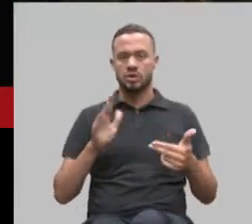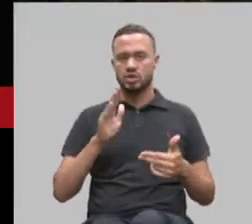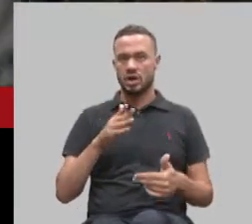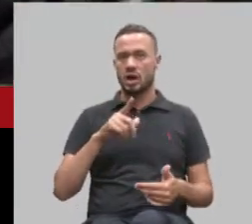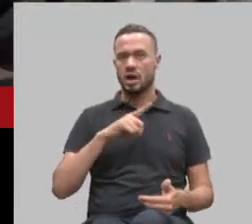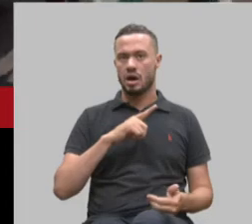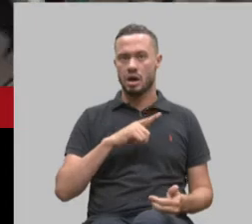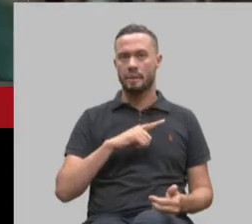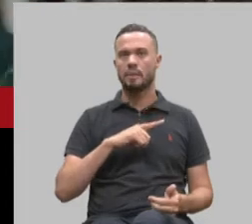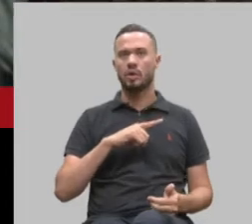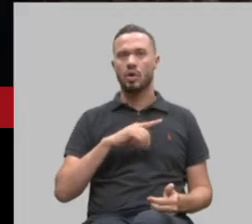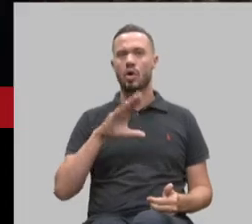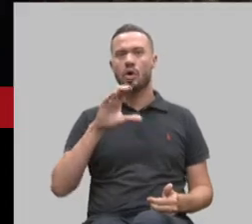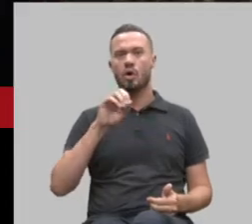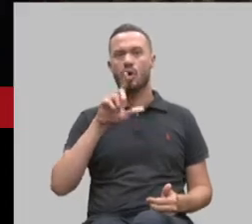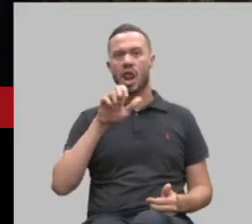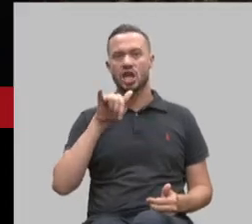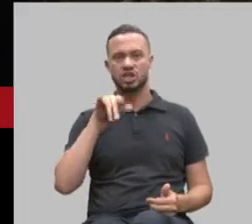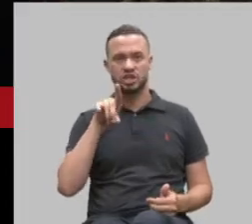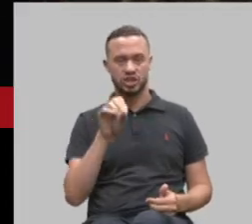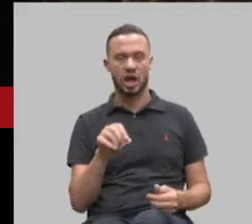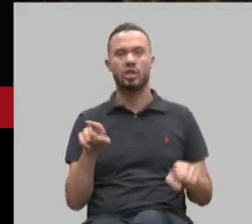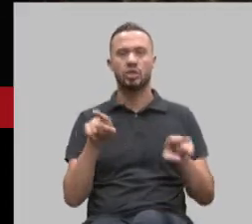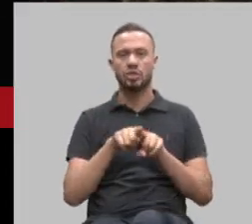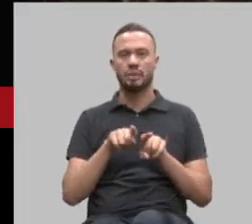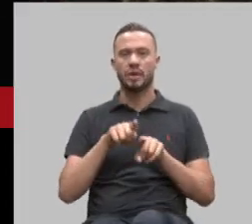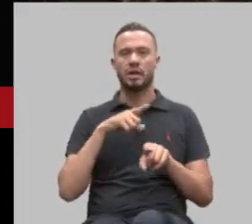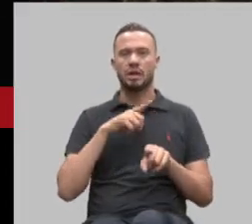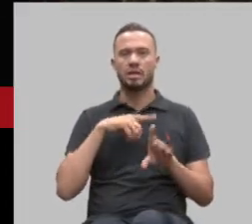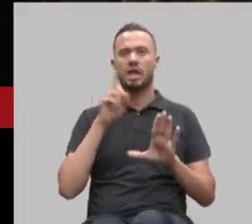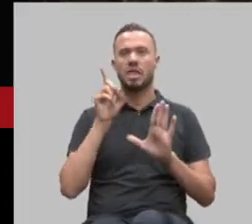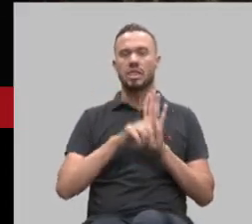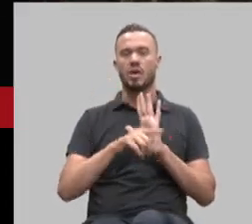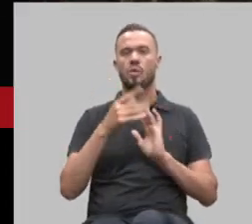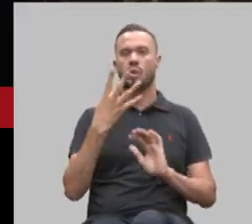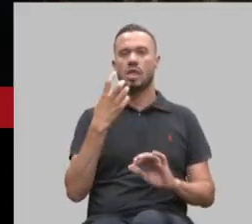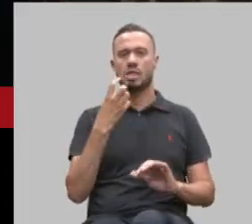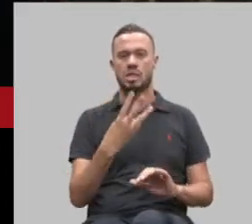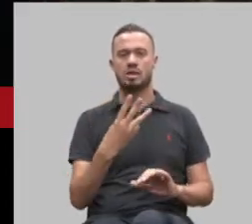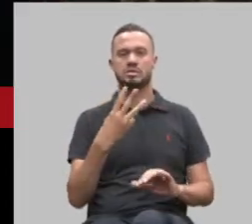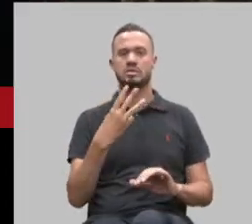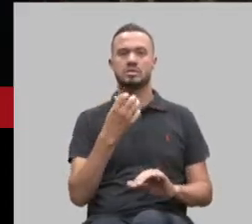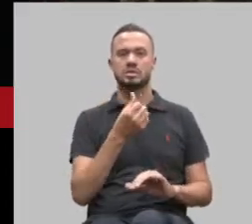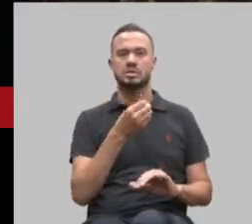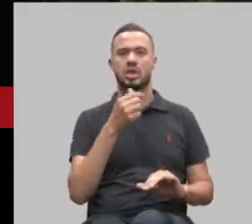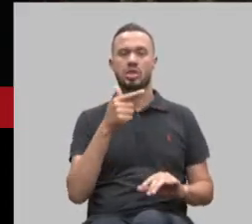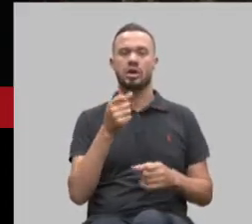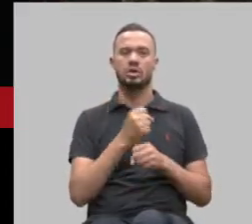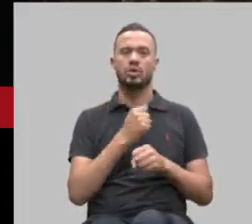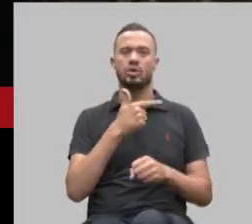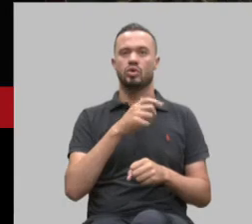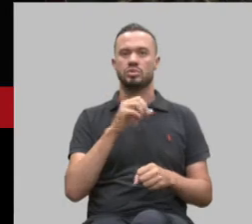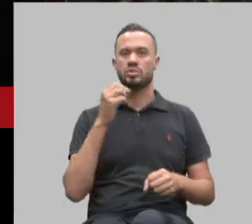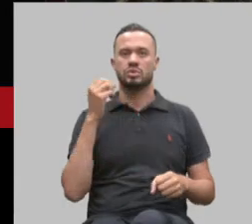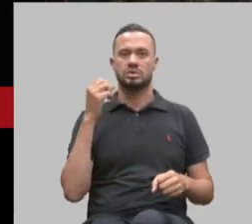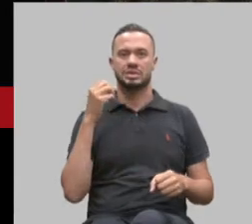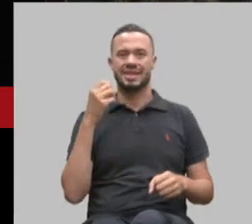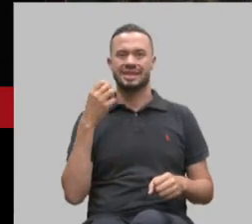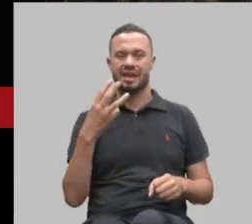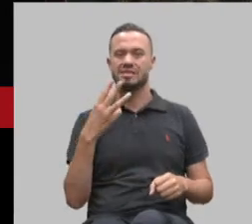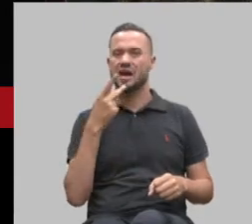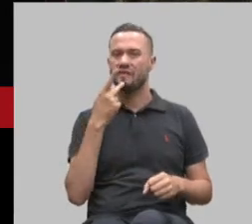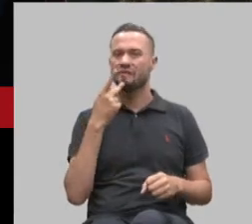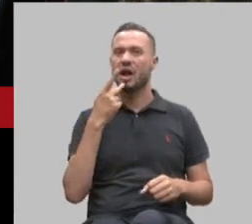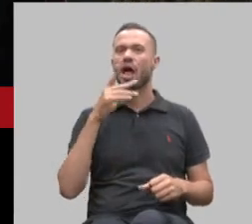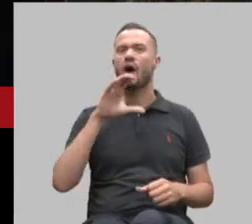o colegiado e temos um decreto 43 602 2003 que fala sobre o colegiado temos também